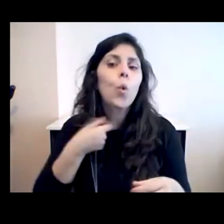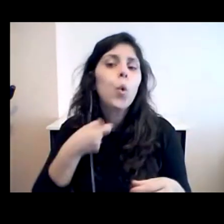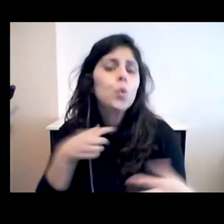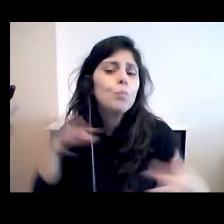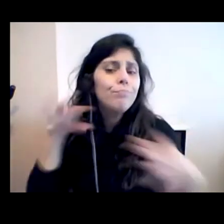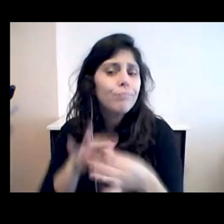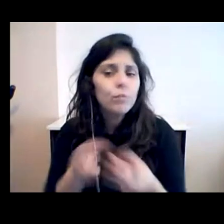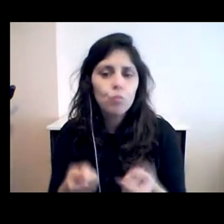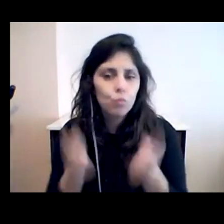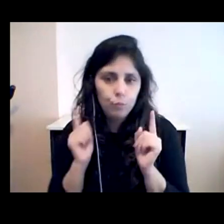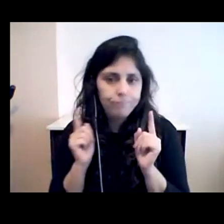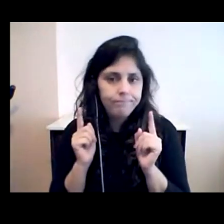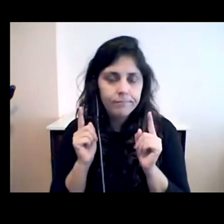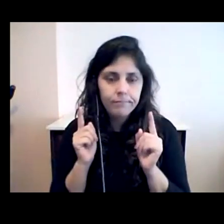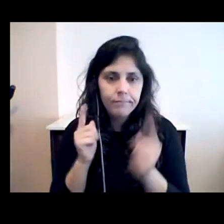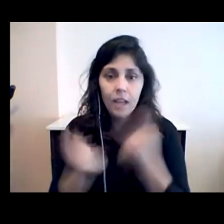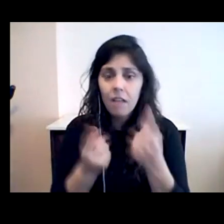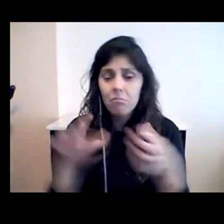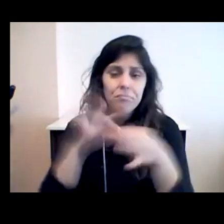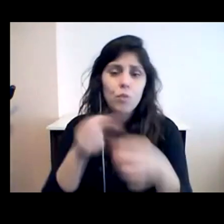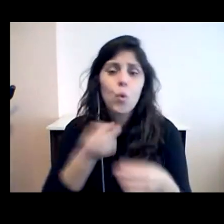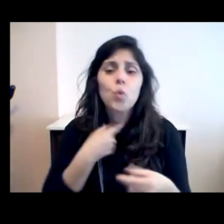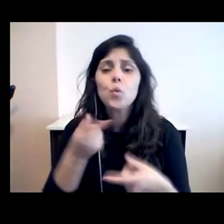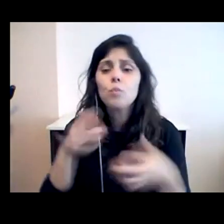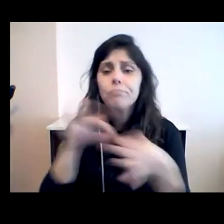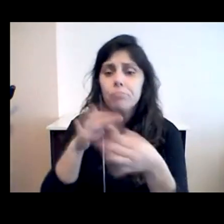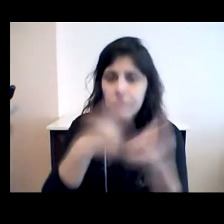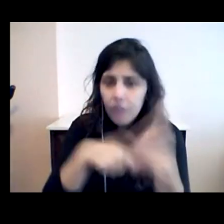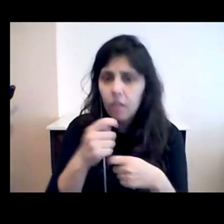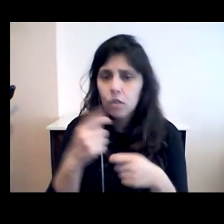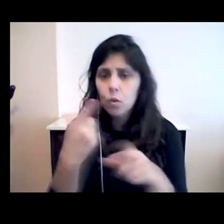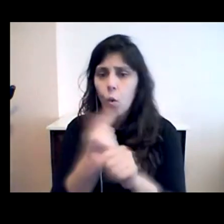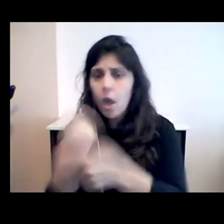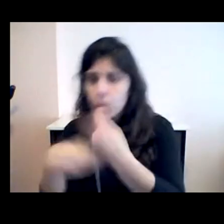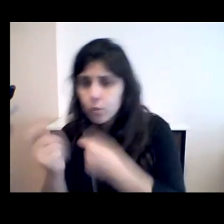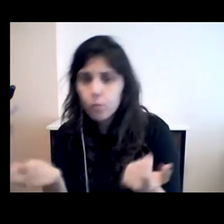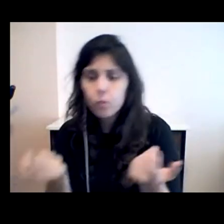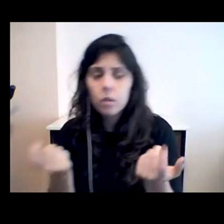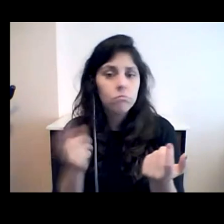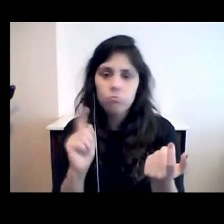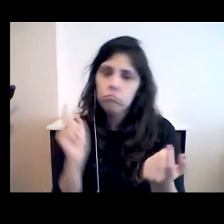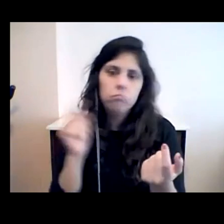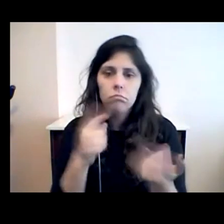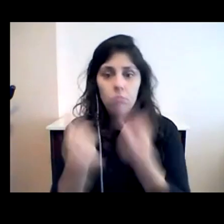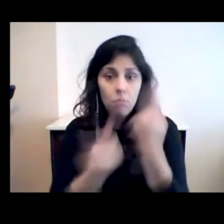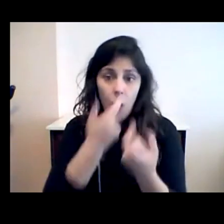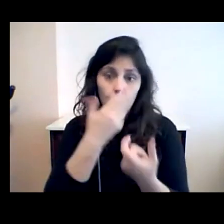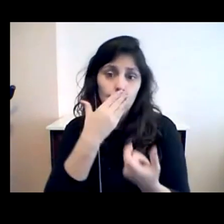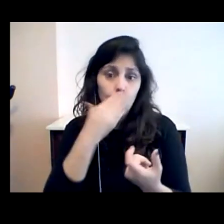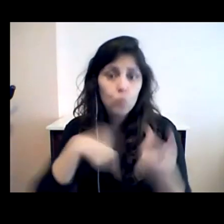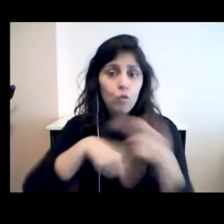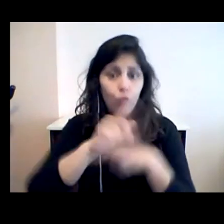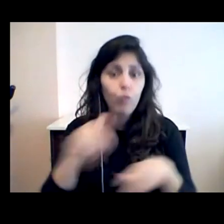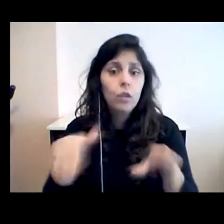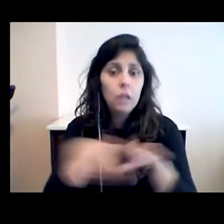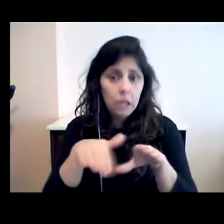cursos que estivessem associados às vendas, sem cursos que estivessem associados ao comércio, foram trabalhar para grandes multinacionais, quando